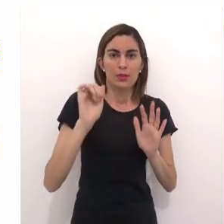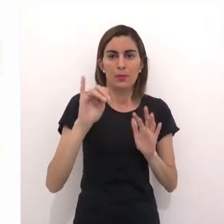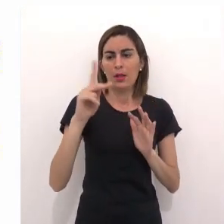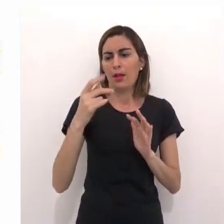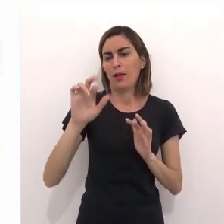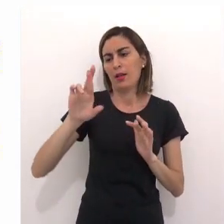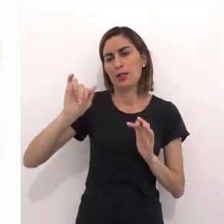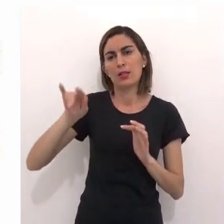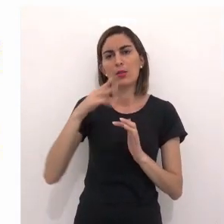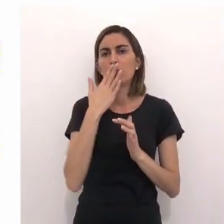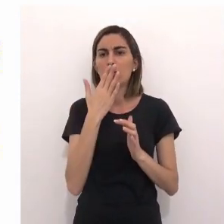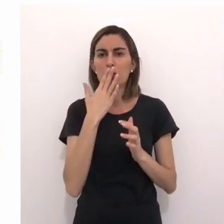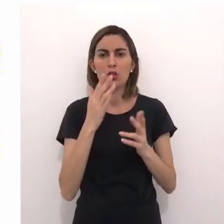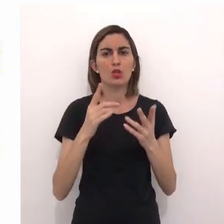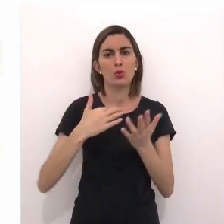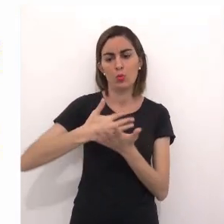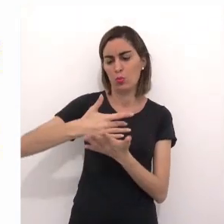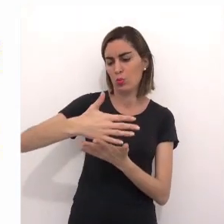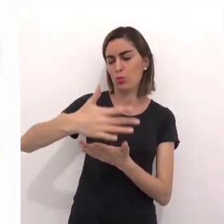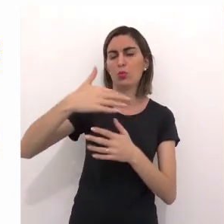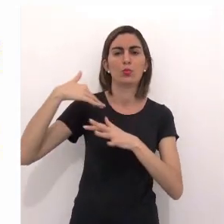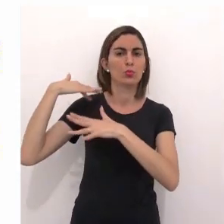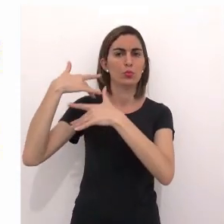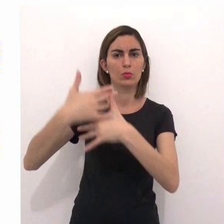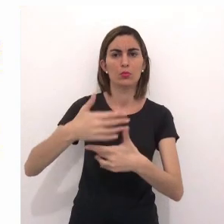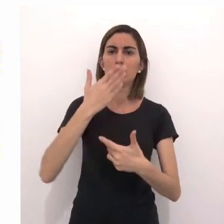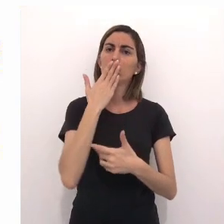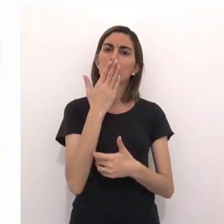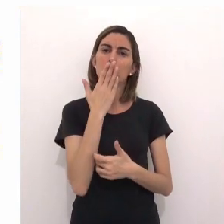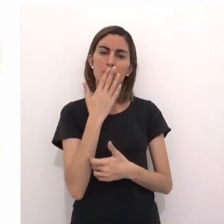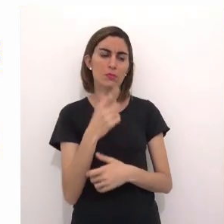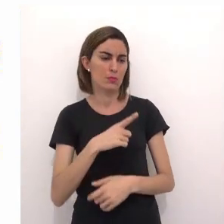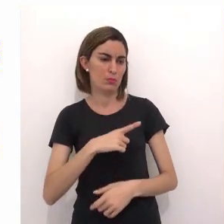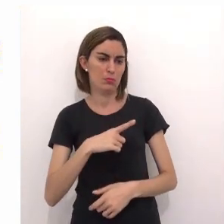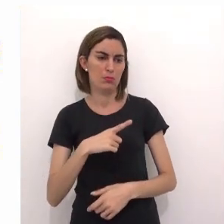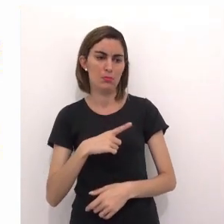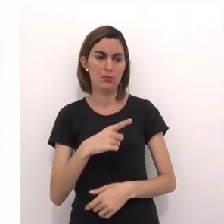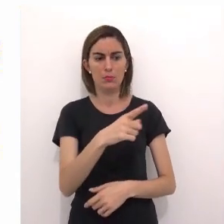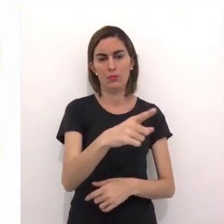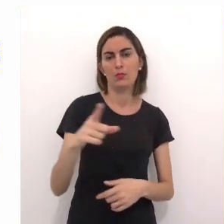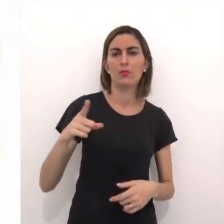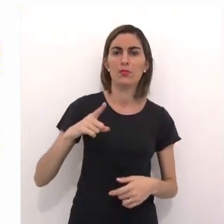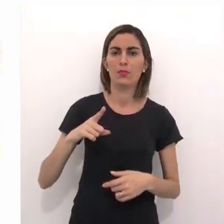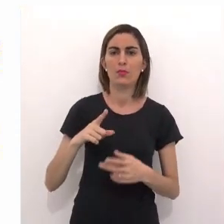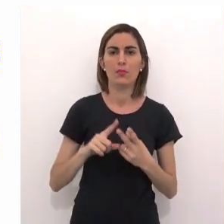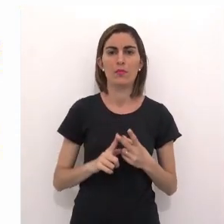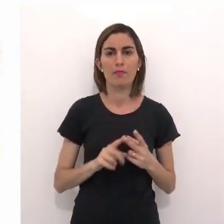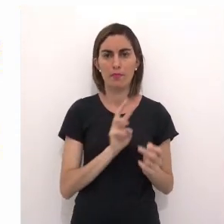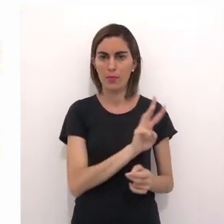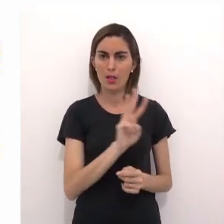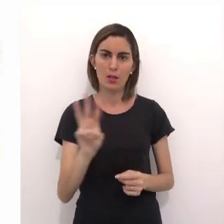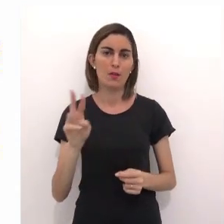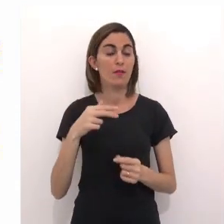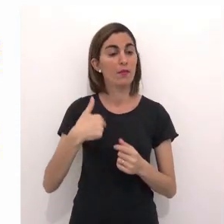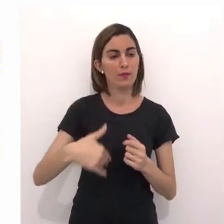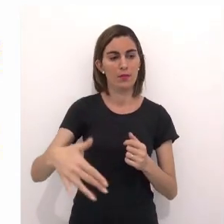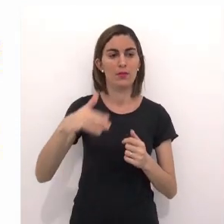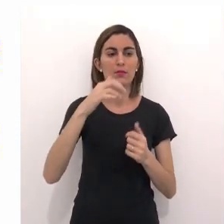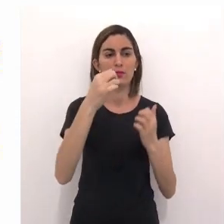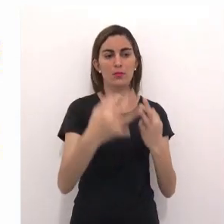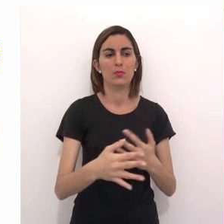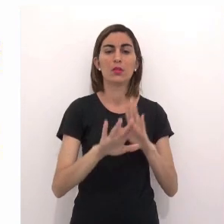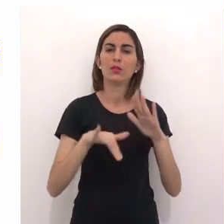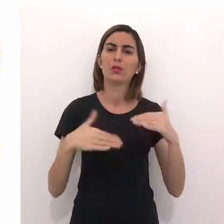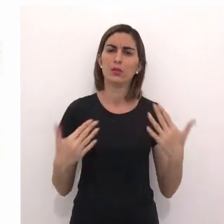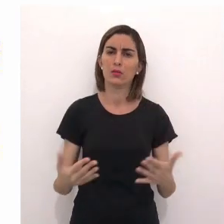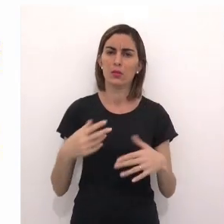índios, a existência indígena, né? Aí vocês vão ter a do Souza e Waifa, né?